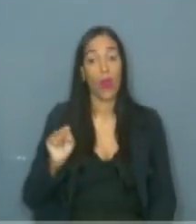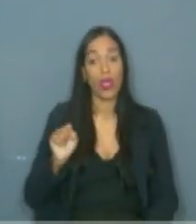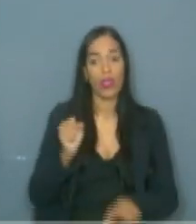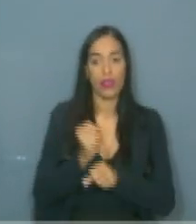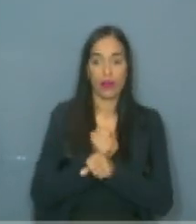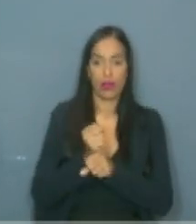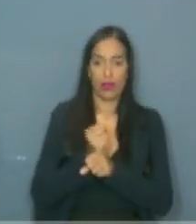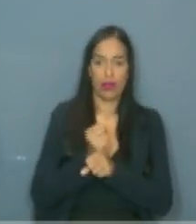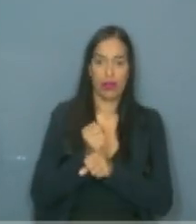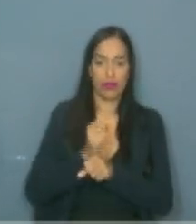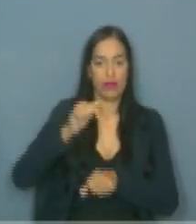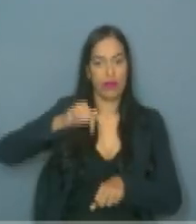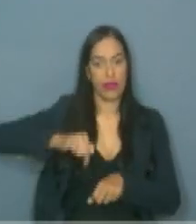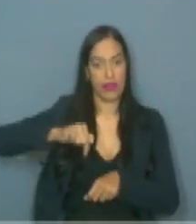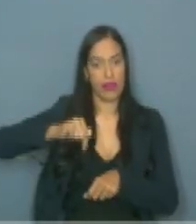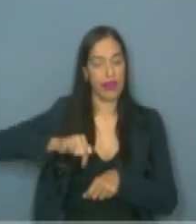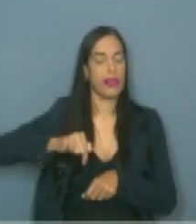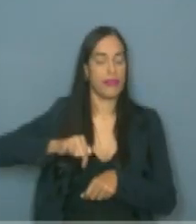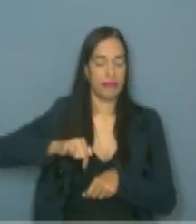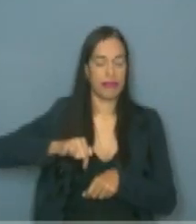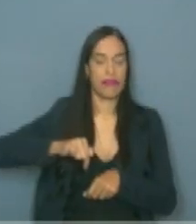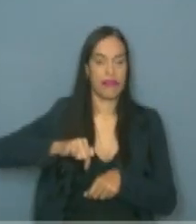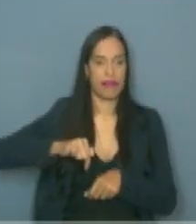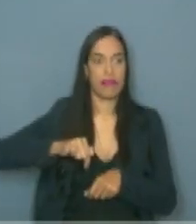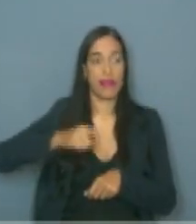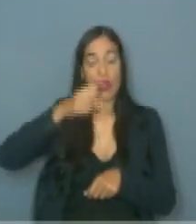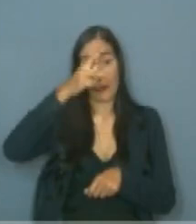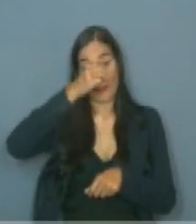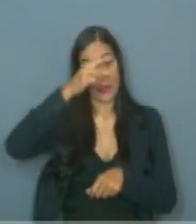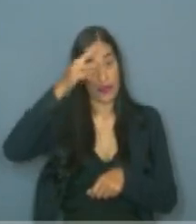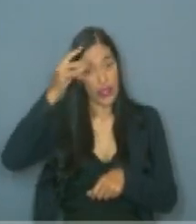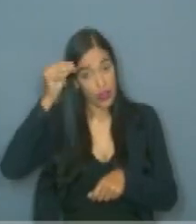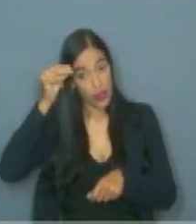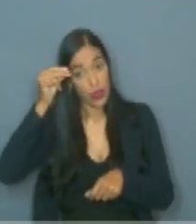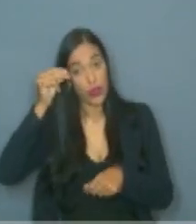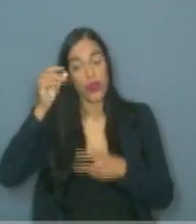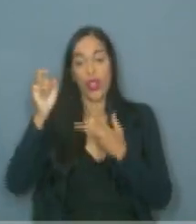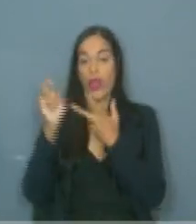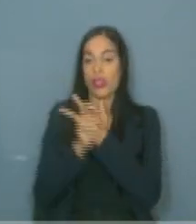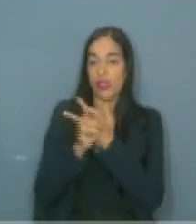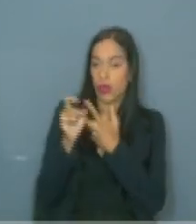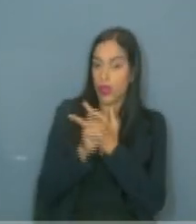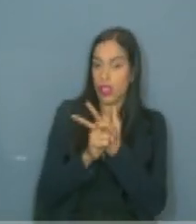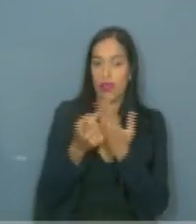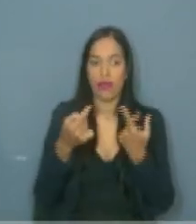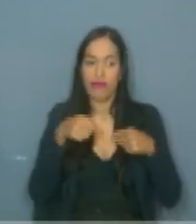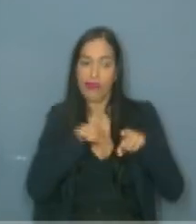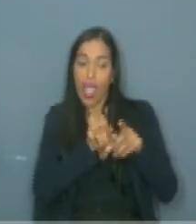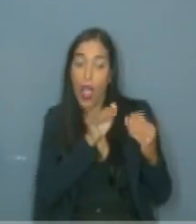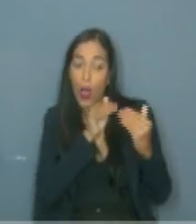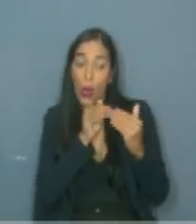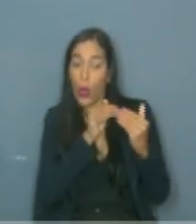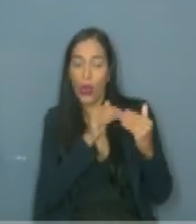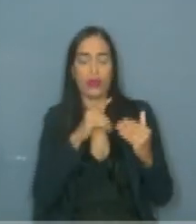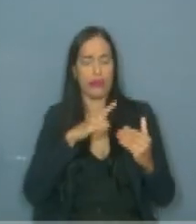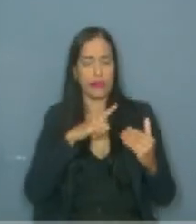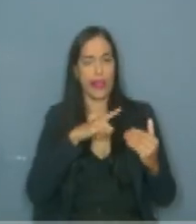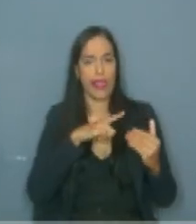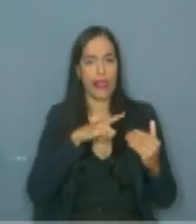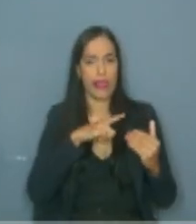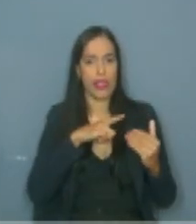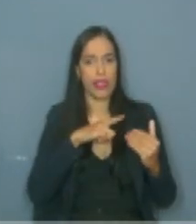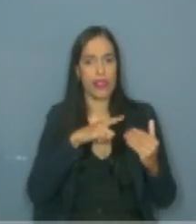anos. A gente vê o quanto a prefeitura, o poder executivo, a partir de suas alianças, tem poder nessa casa.